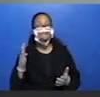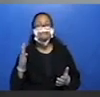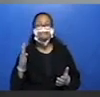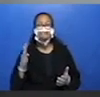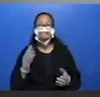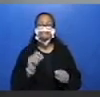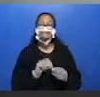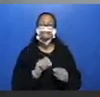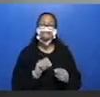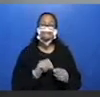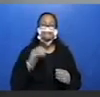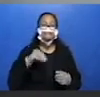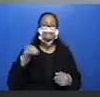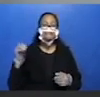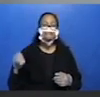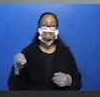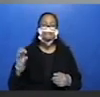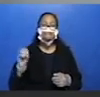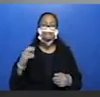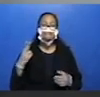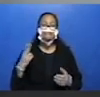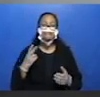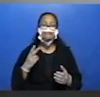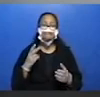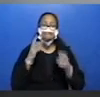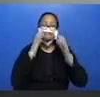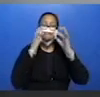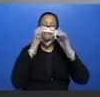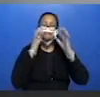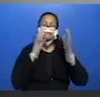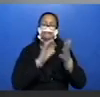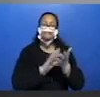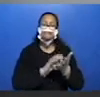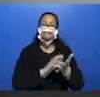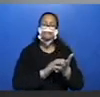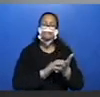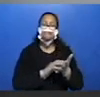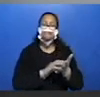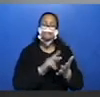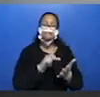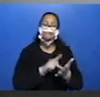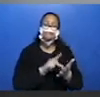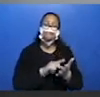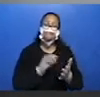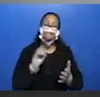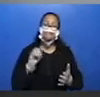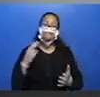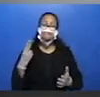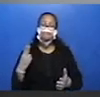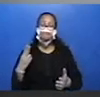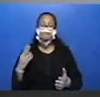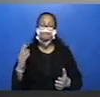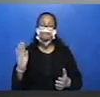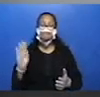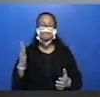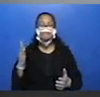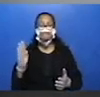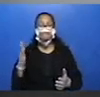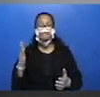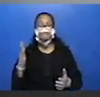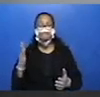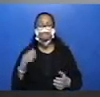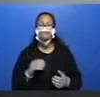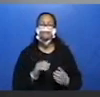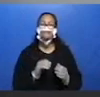quais dessas afirmações são verdadeiras ou falsas. E a